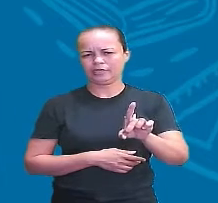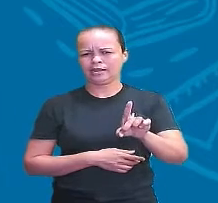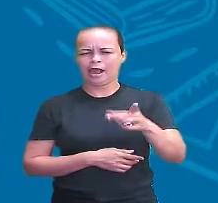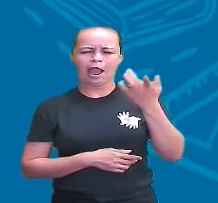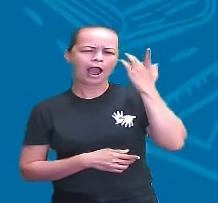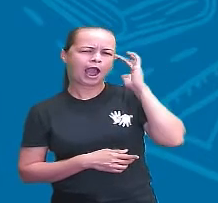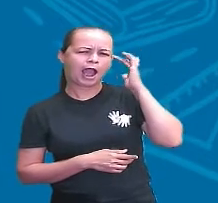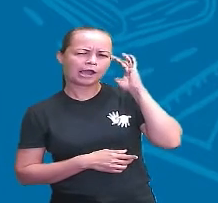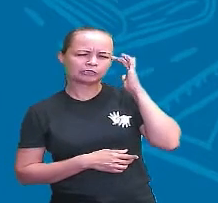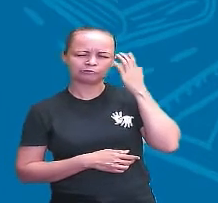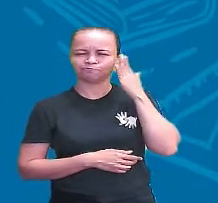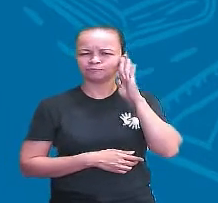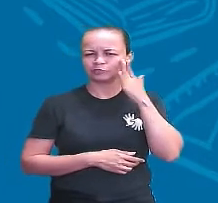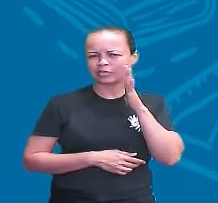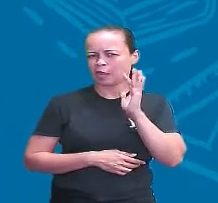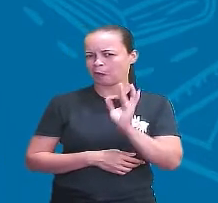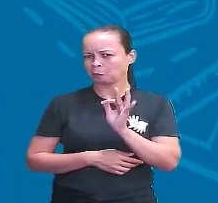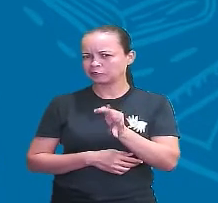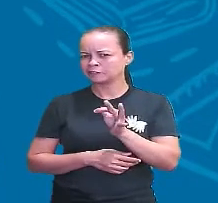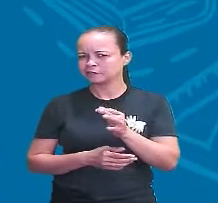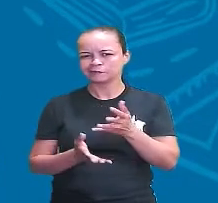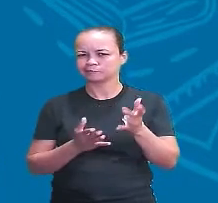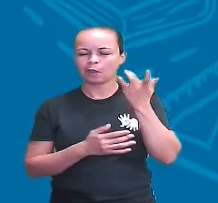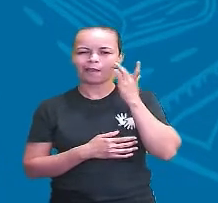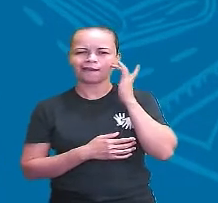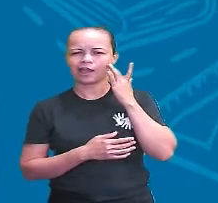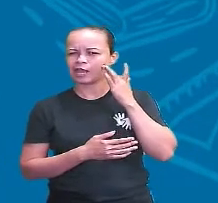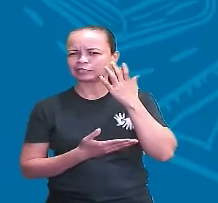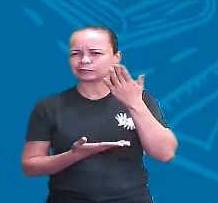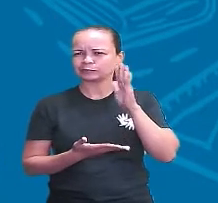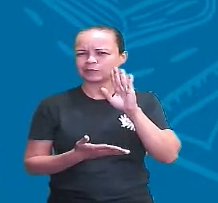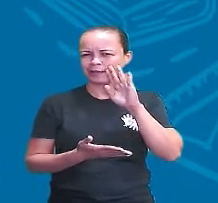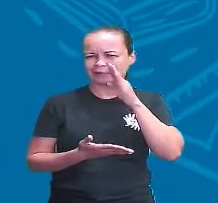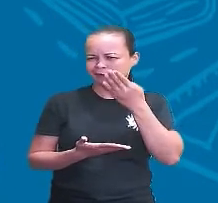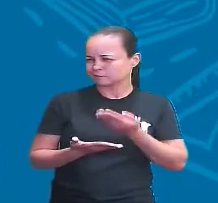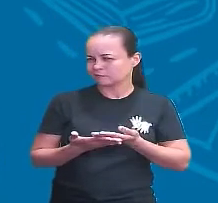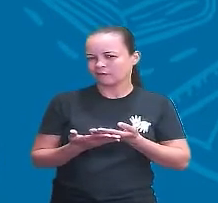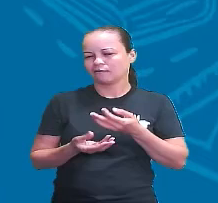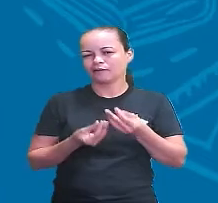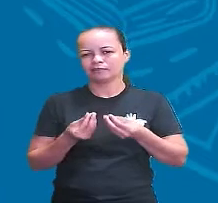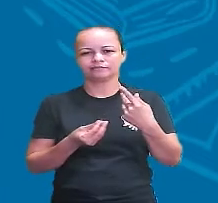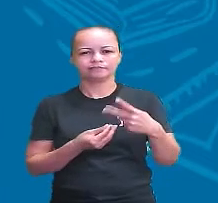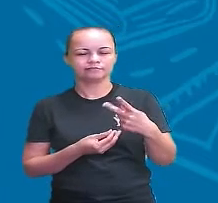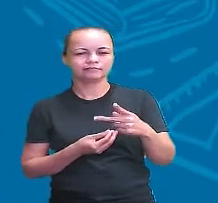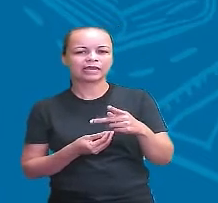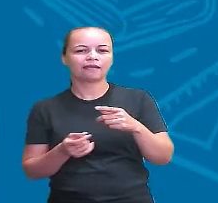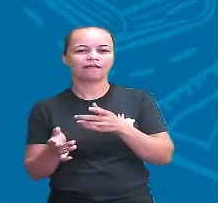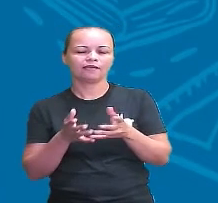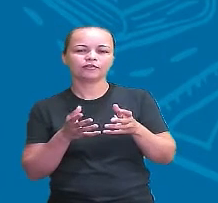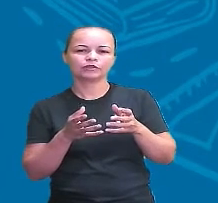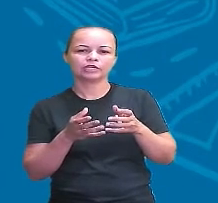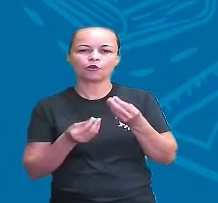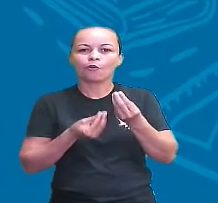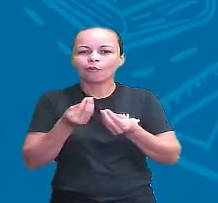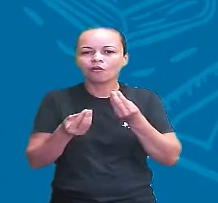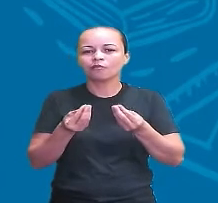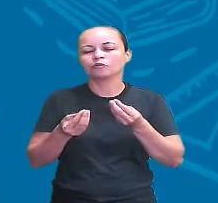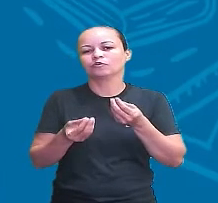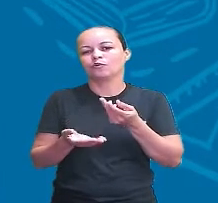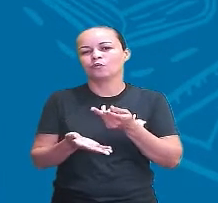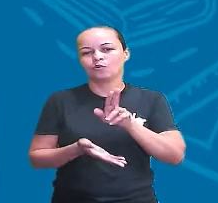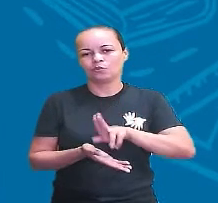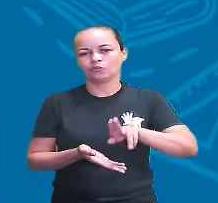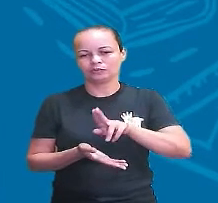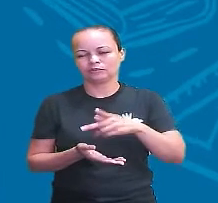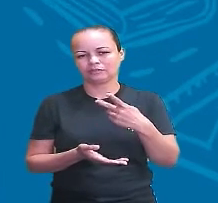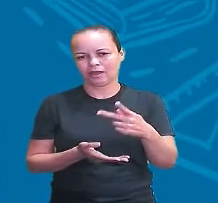Então, colocou o verbo de achar, acreditar, a gente já tem aí essa noção do que pode acontecer aí, que